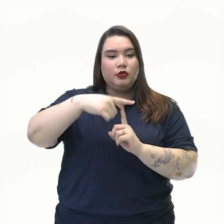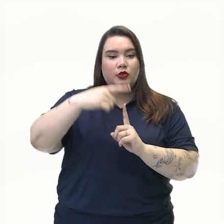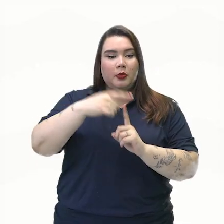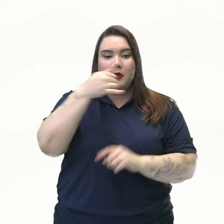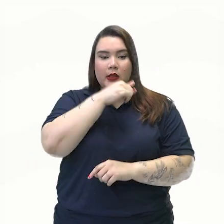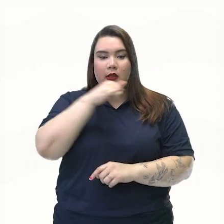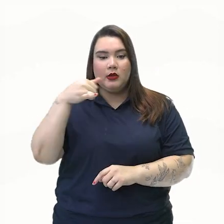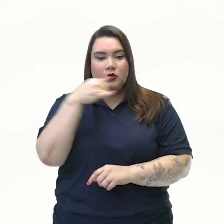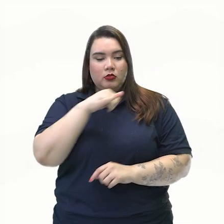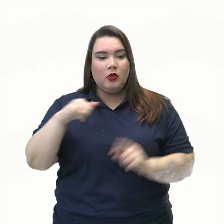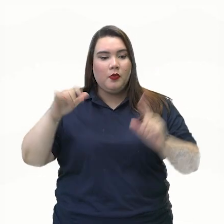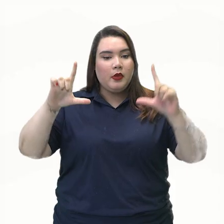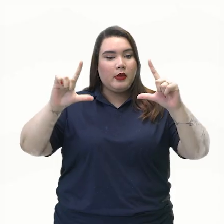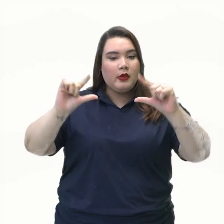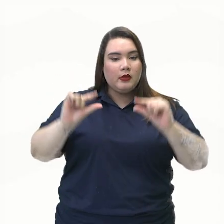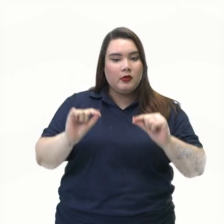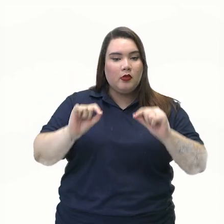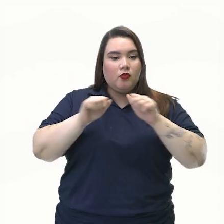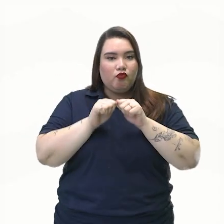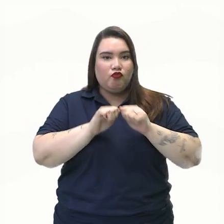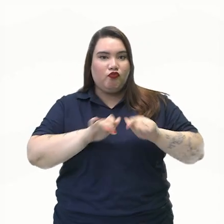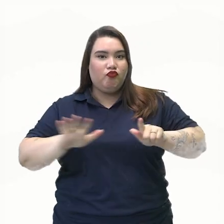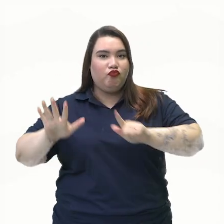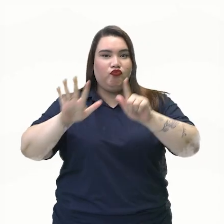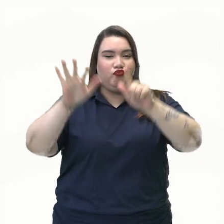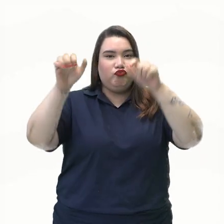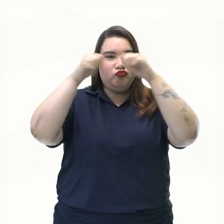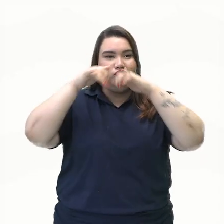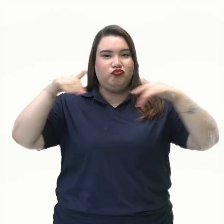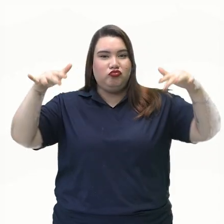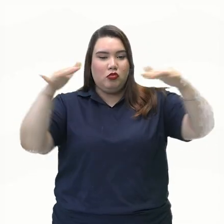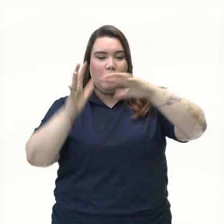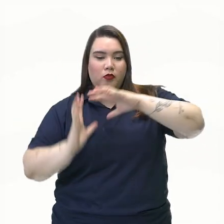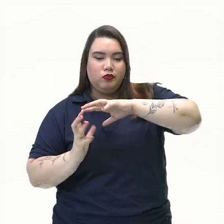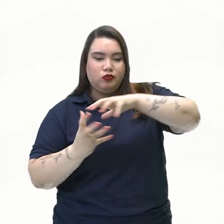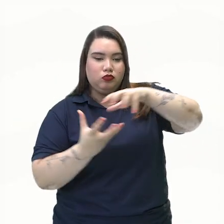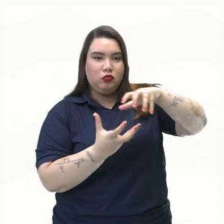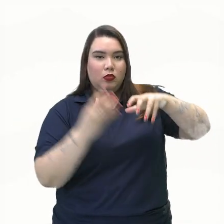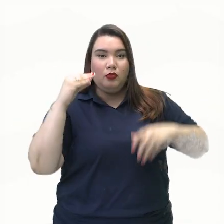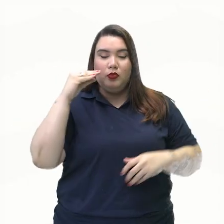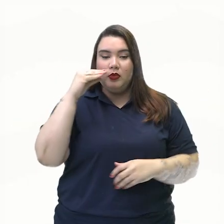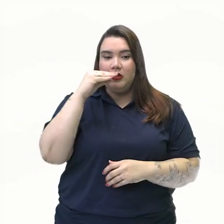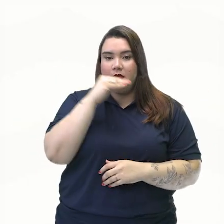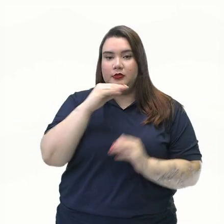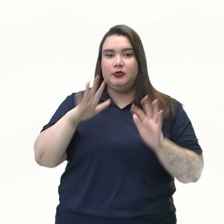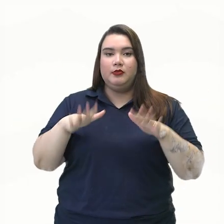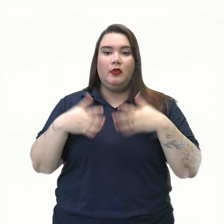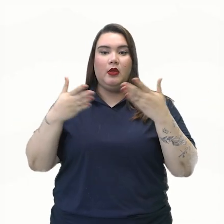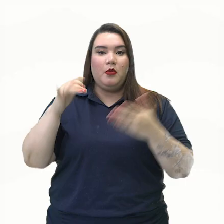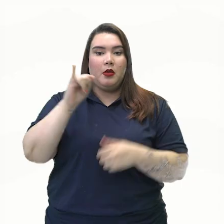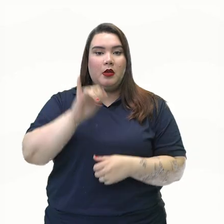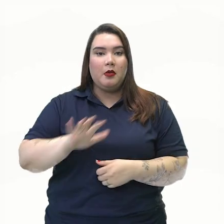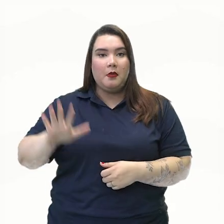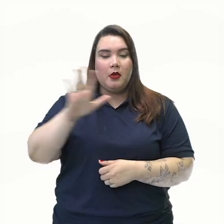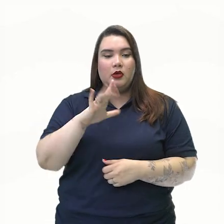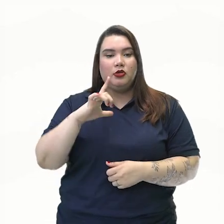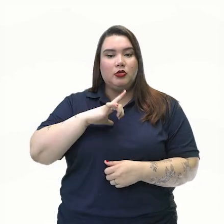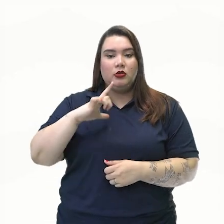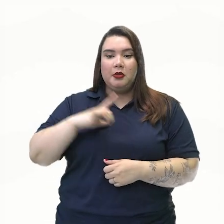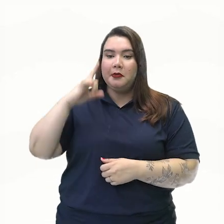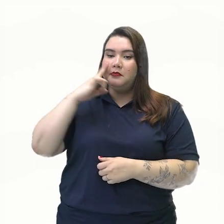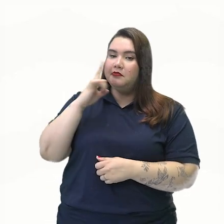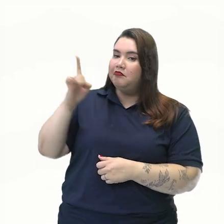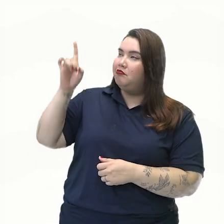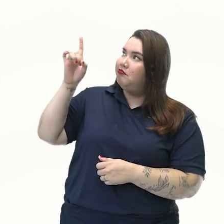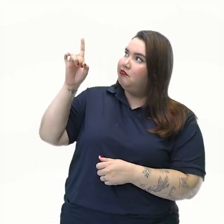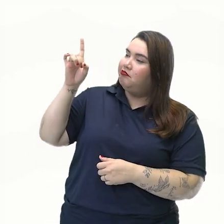energia, reduzindo o quê? A emissão de gases de efeito estufa. Então, a imagem que temos aqui